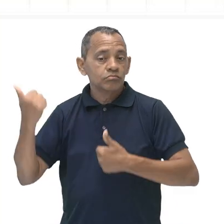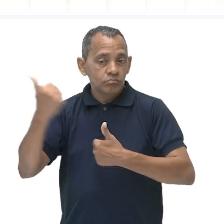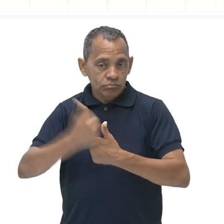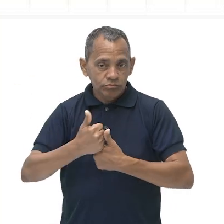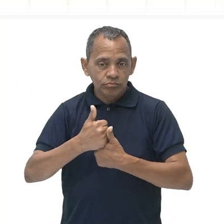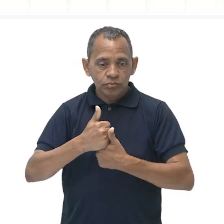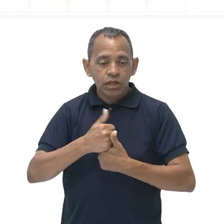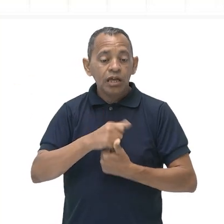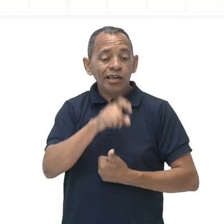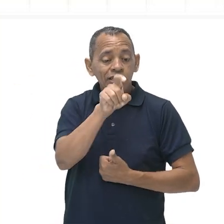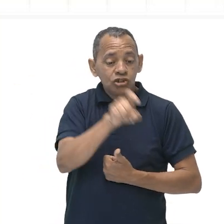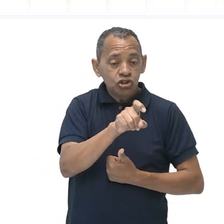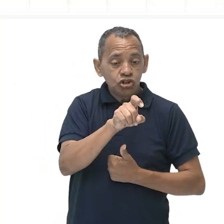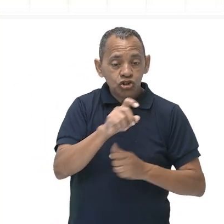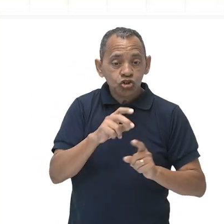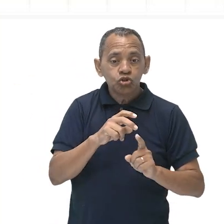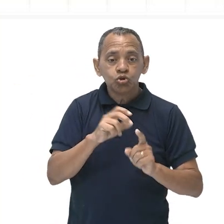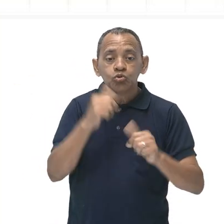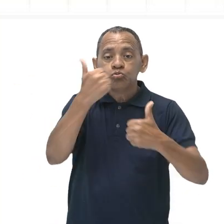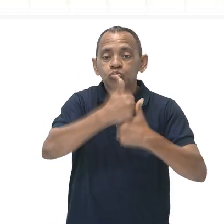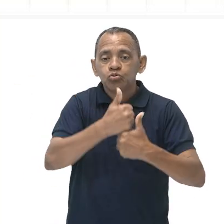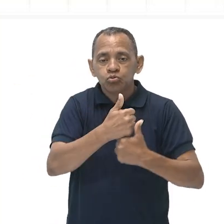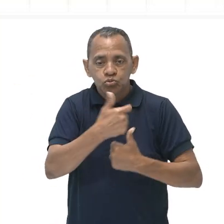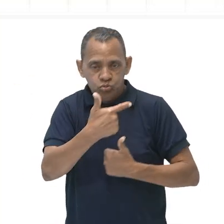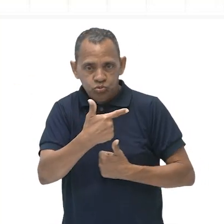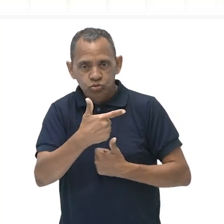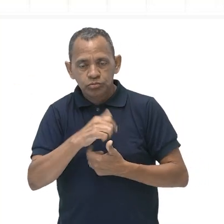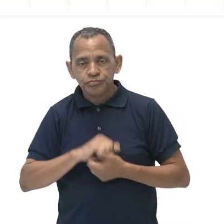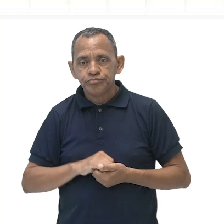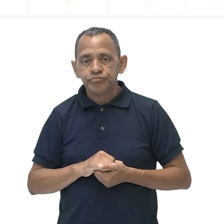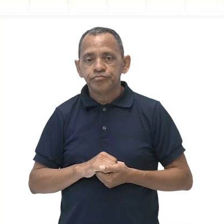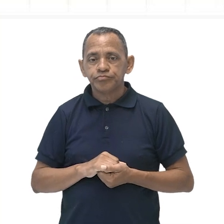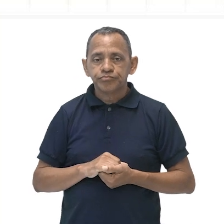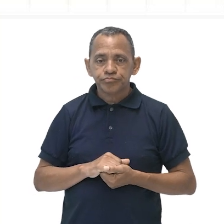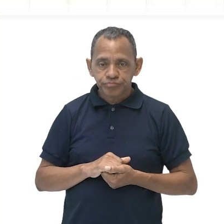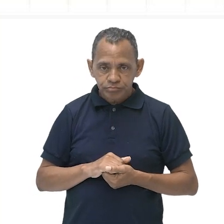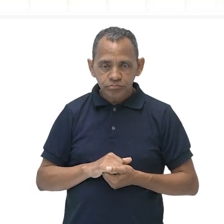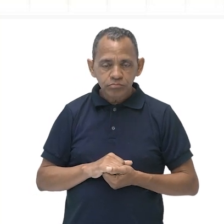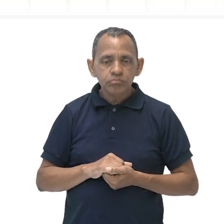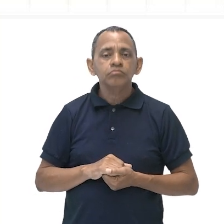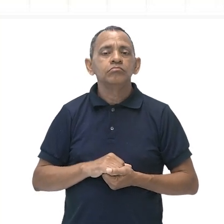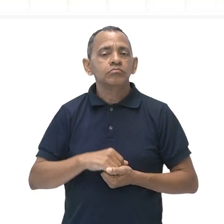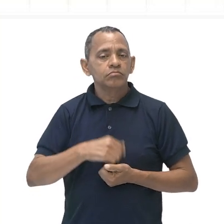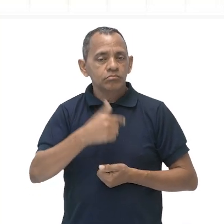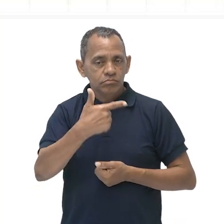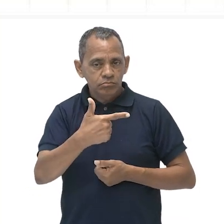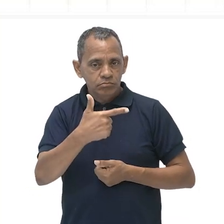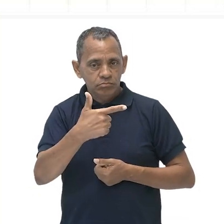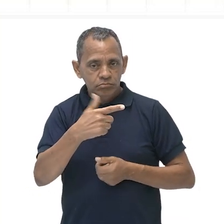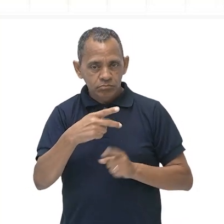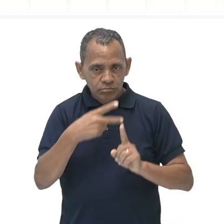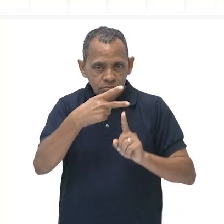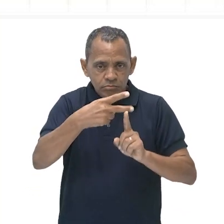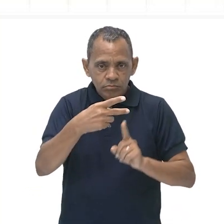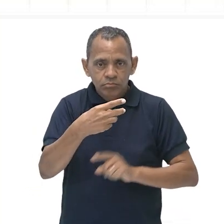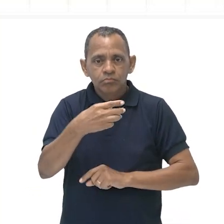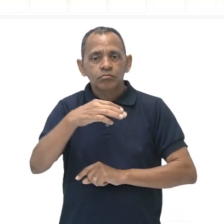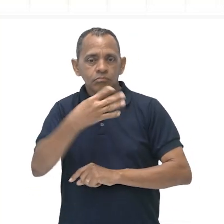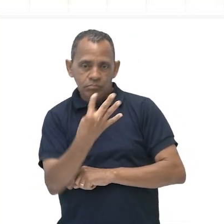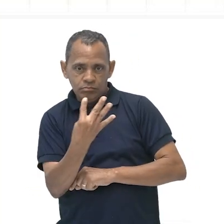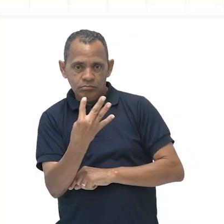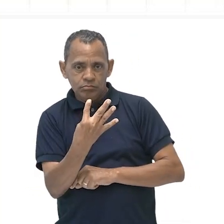2. F de 2 é 2² menos 9. 2² é 4, e 4